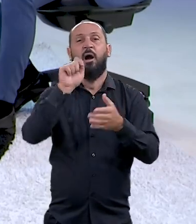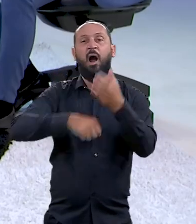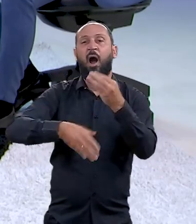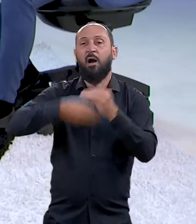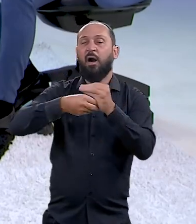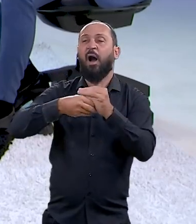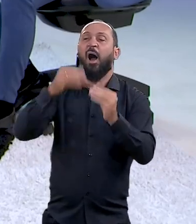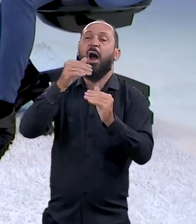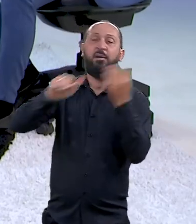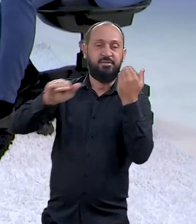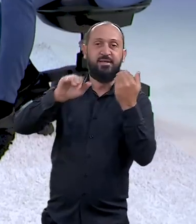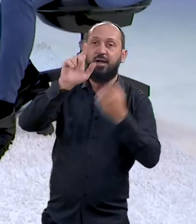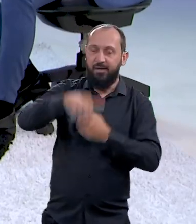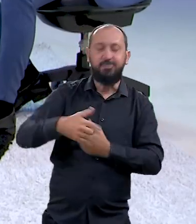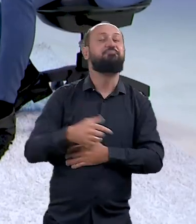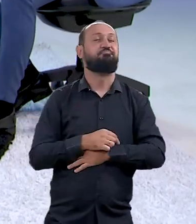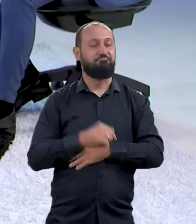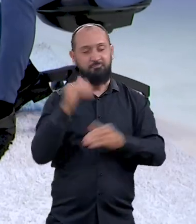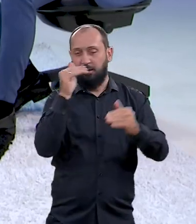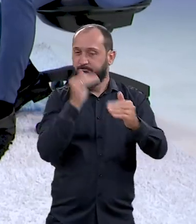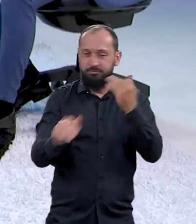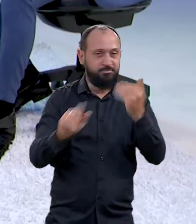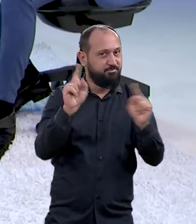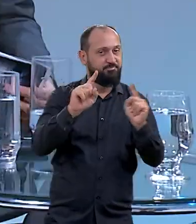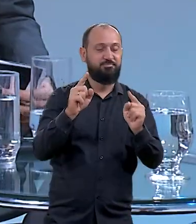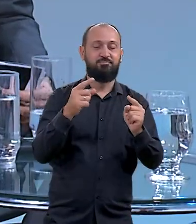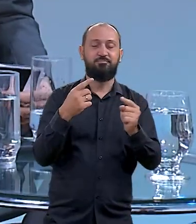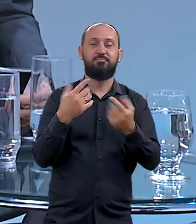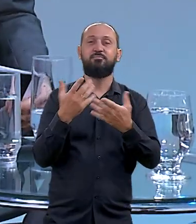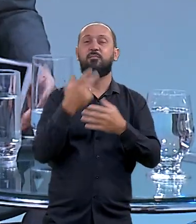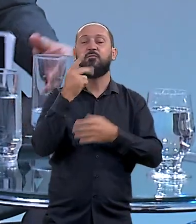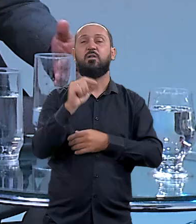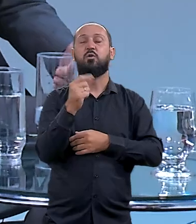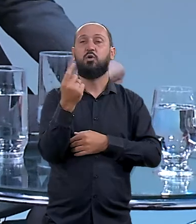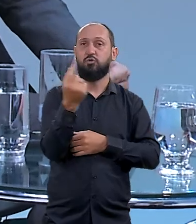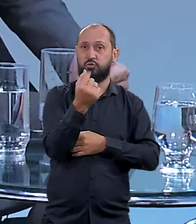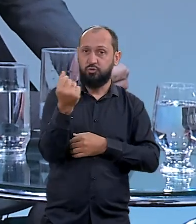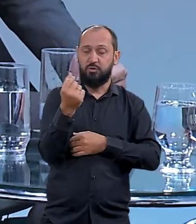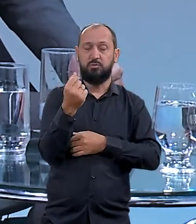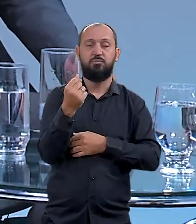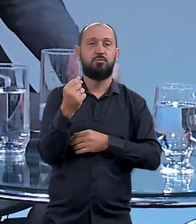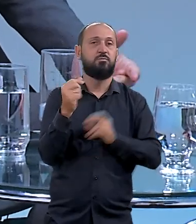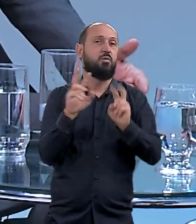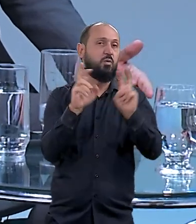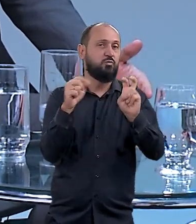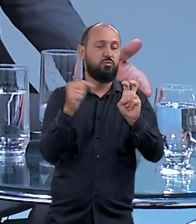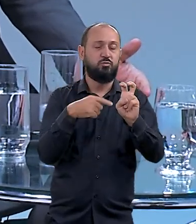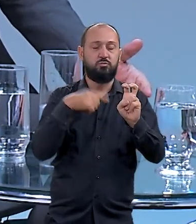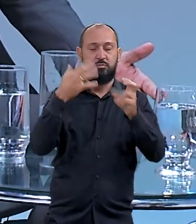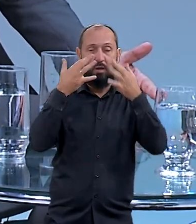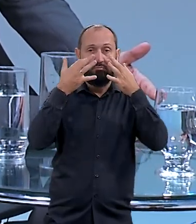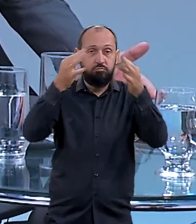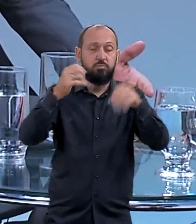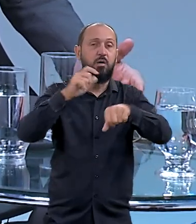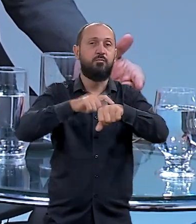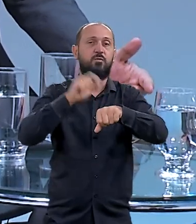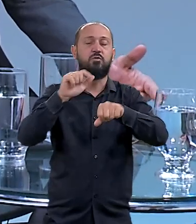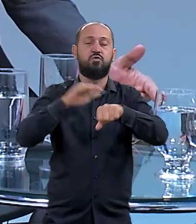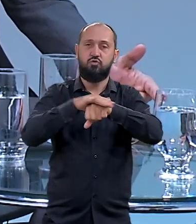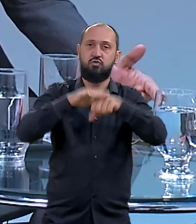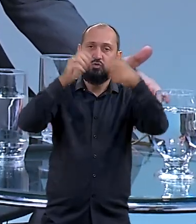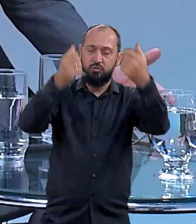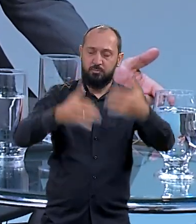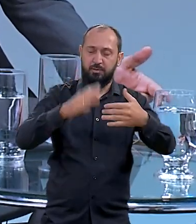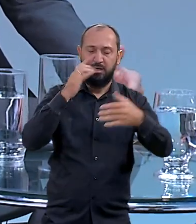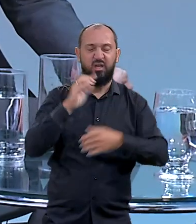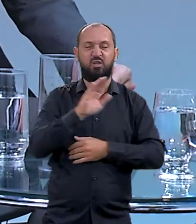em dinheiro, que é um dos assuntos que mais chamam a atenção quando a gente fala em eleições, né? Toda eleição a gente tem que sempre perguntar quais são